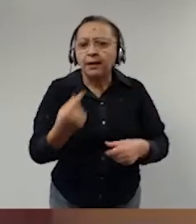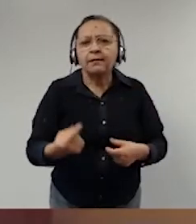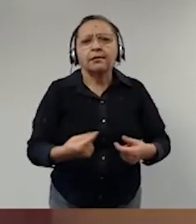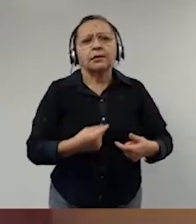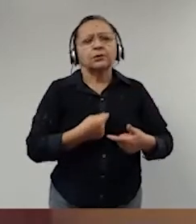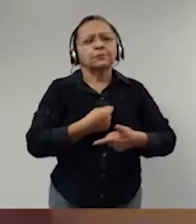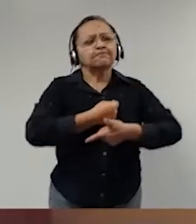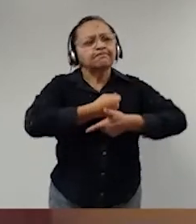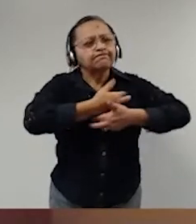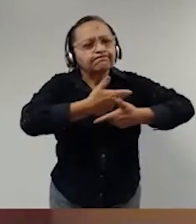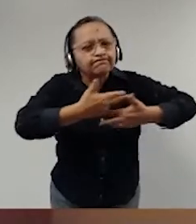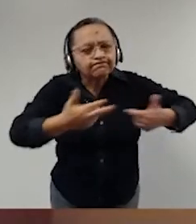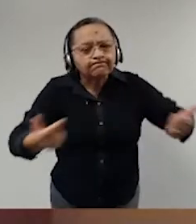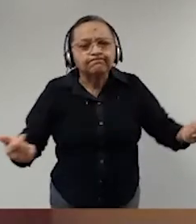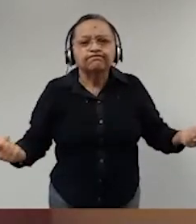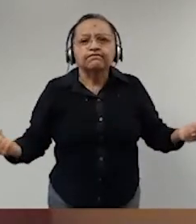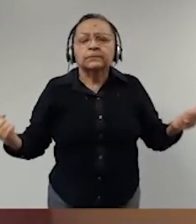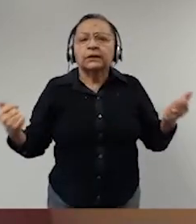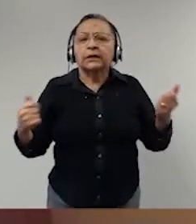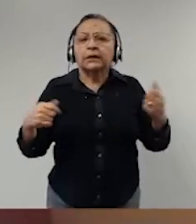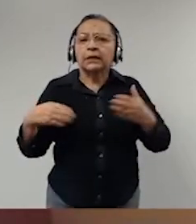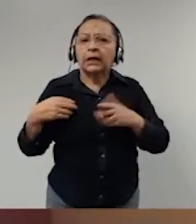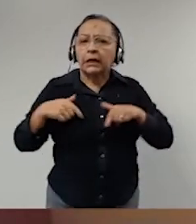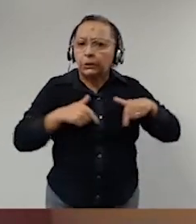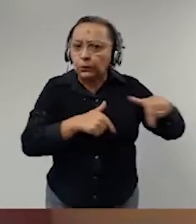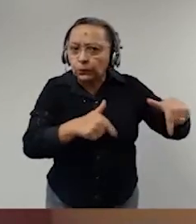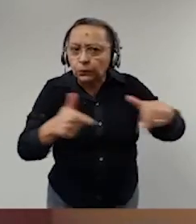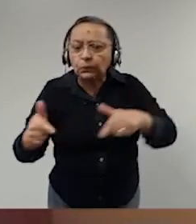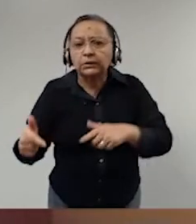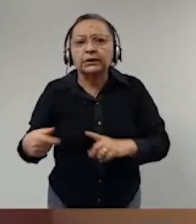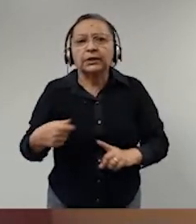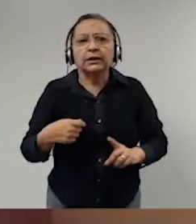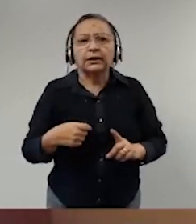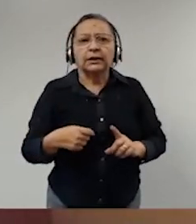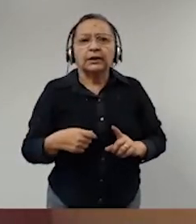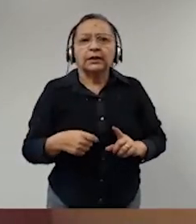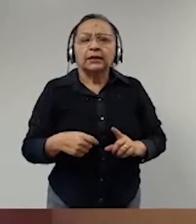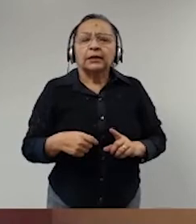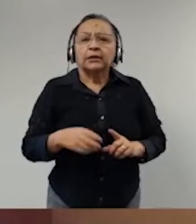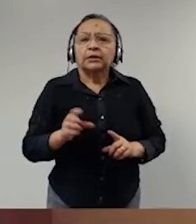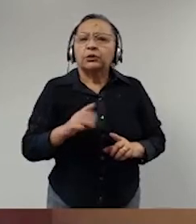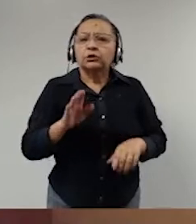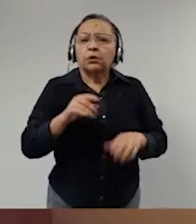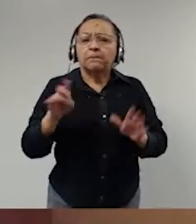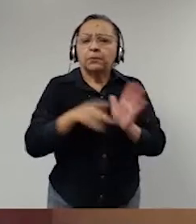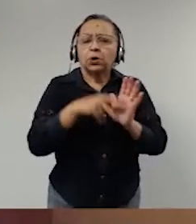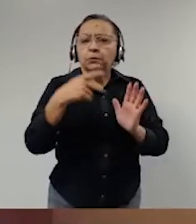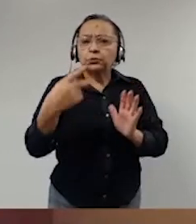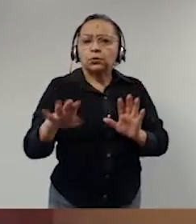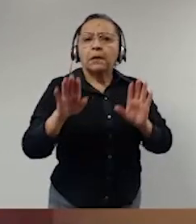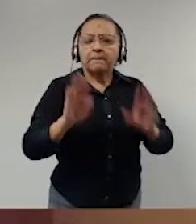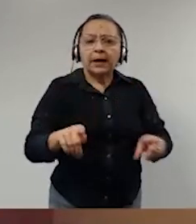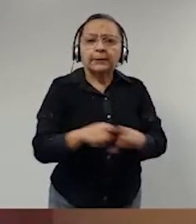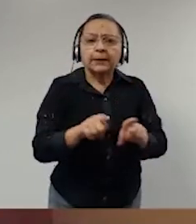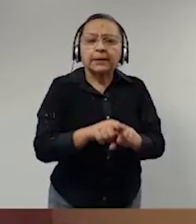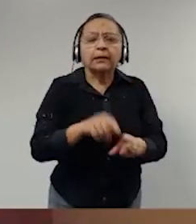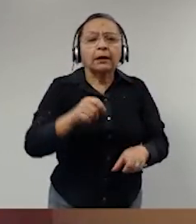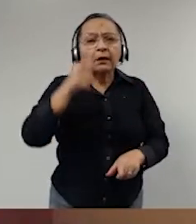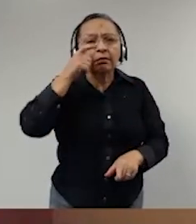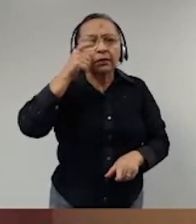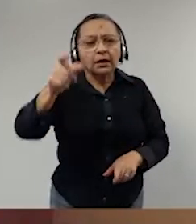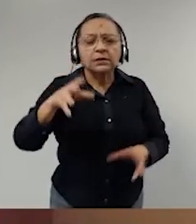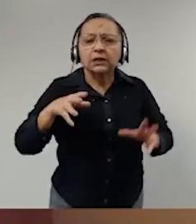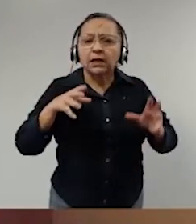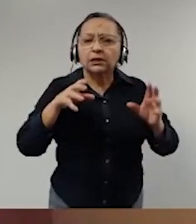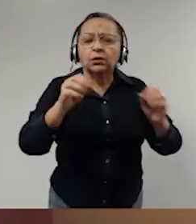que você tem carregado, que são não só suas, mas que interessam a toda uma